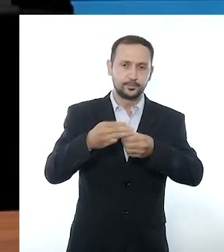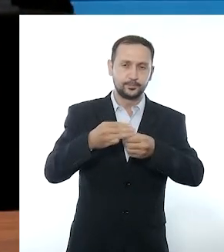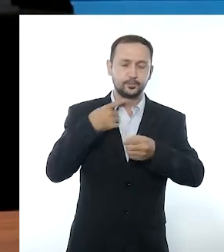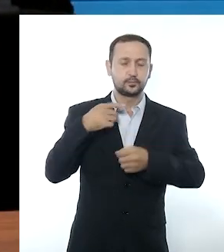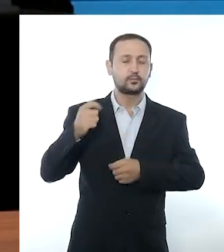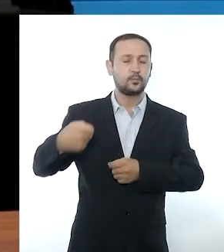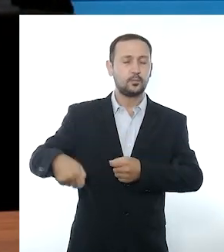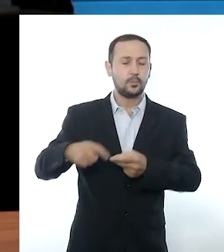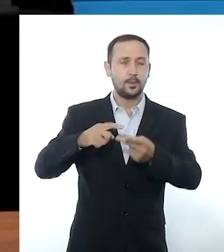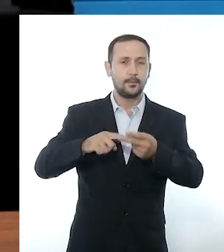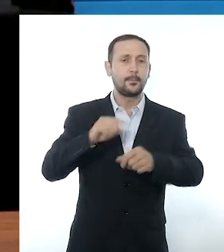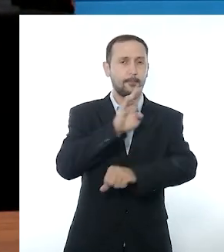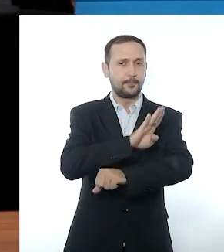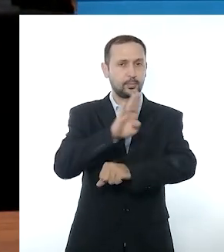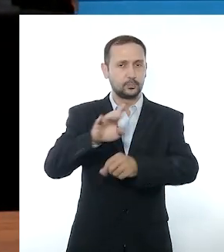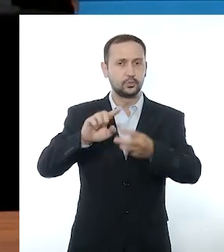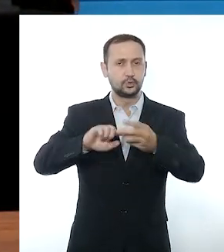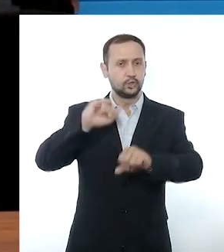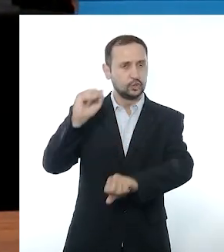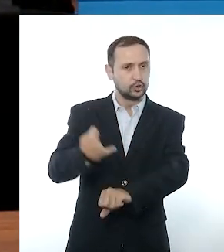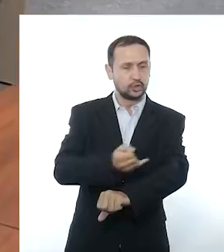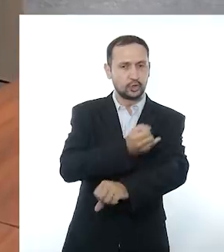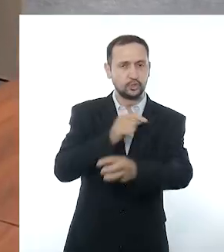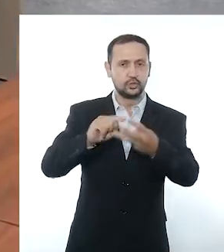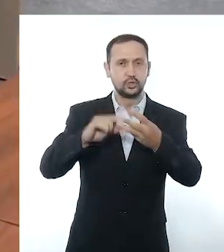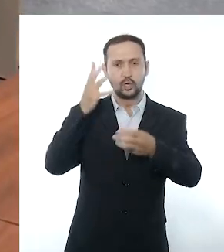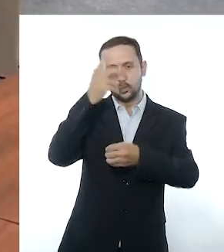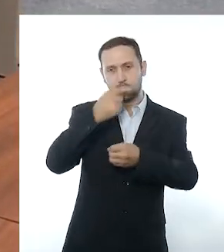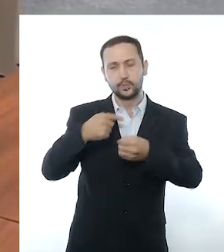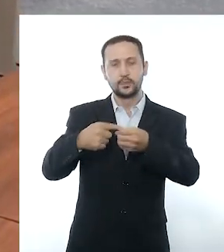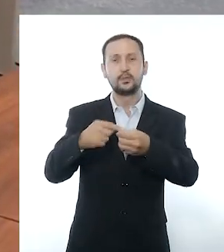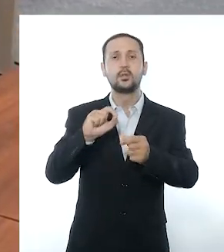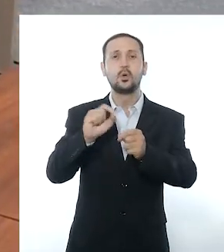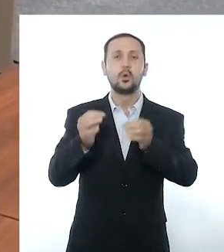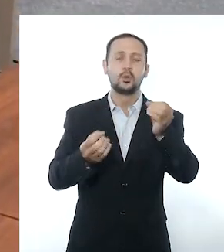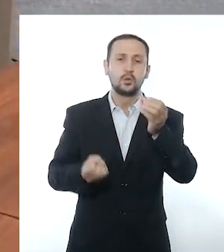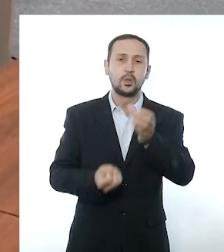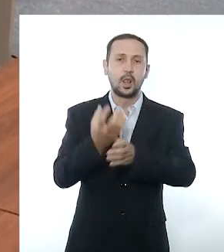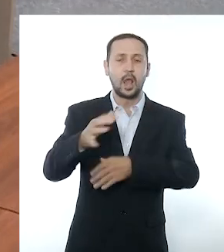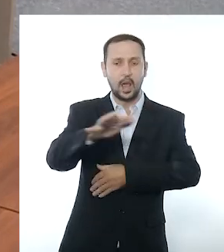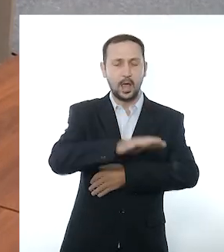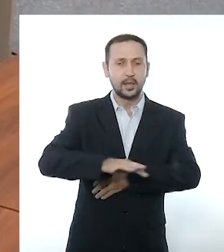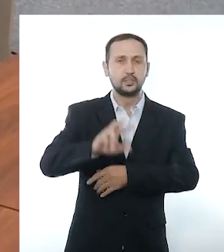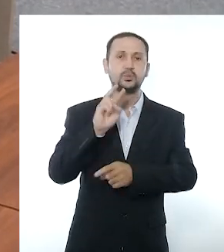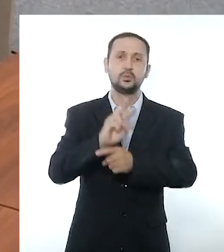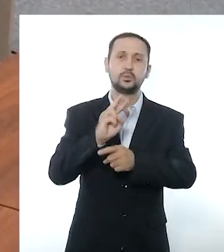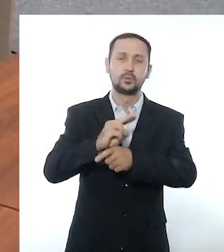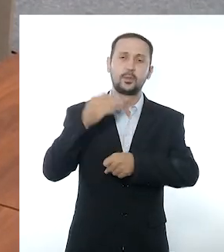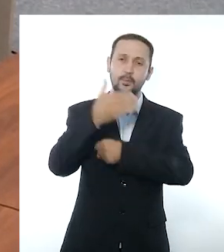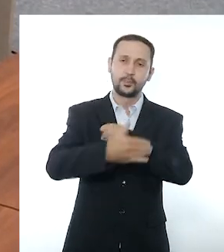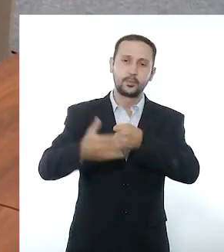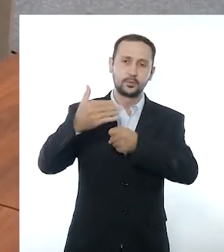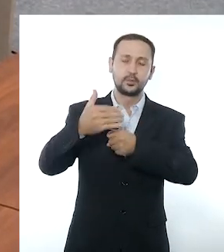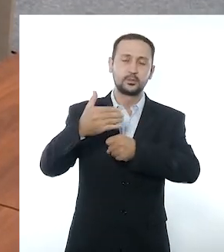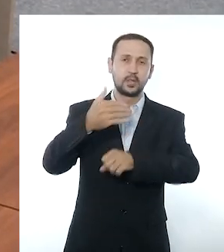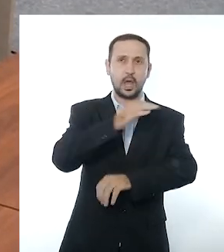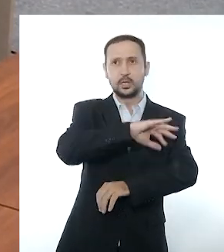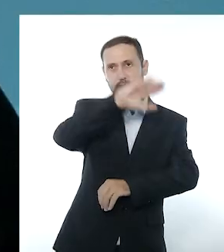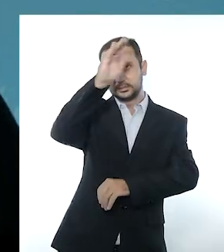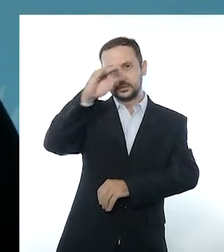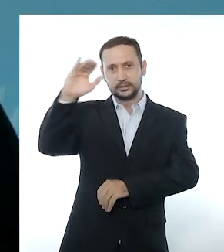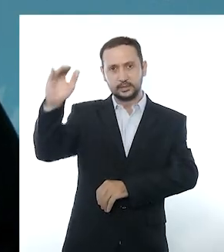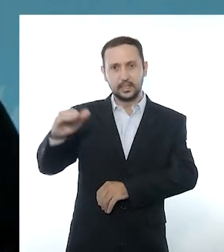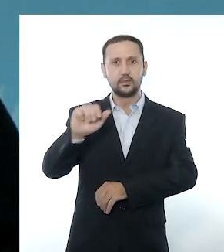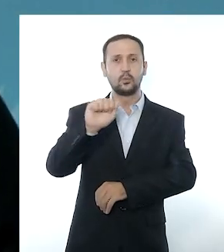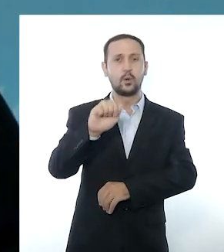municípios de Porto Murtinho, Bodoquena, Jardim e Bonito, que sediaram a criação da rede de proteção e conservação da Serra do Amolar.